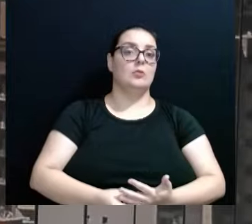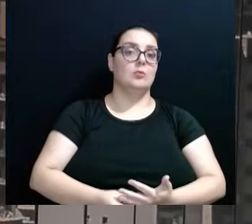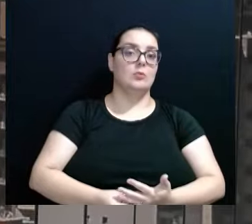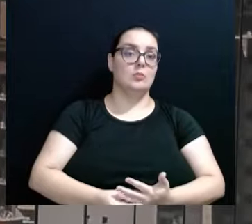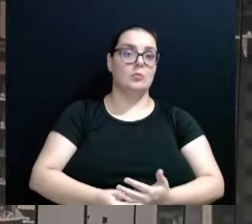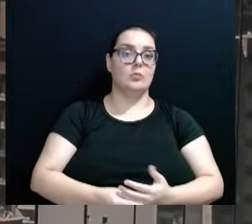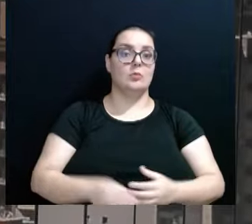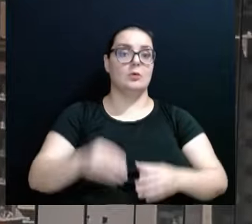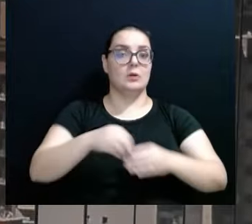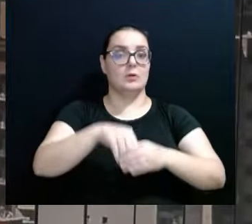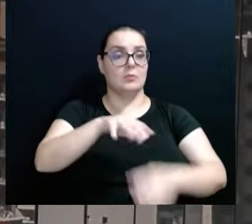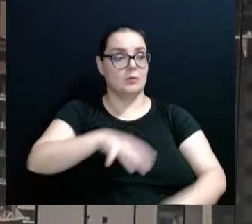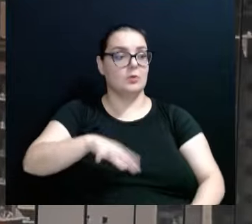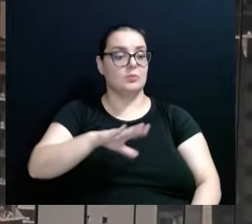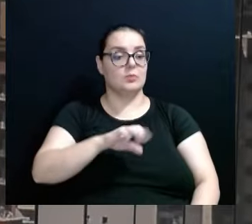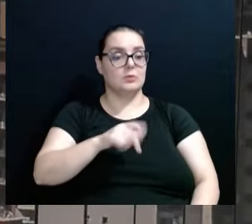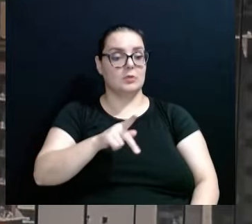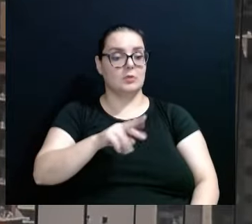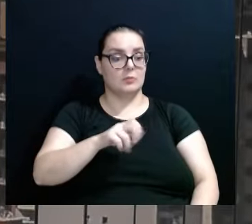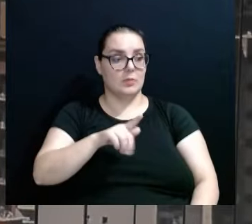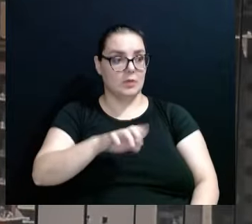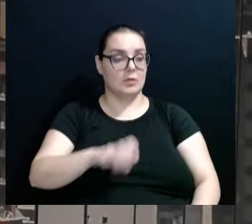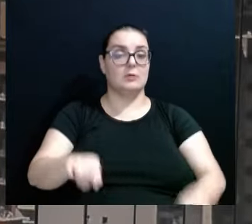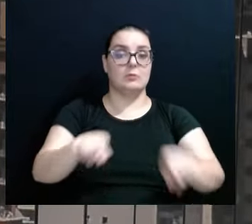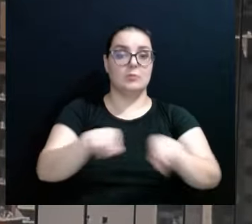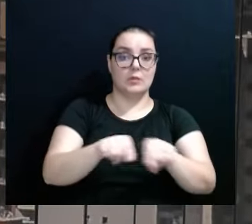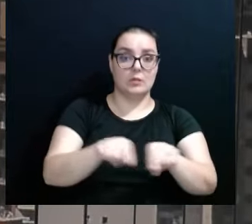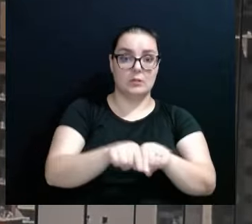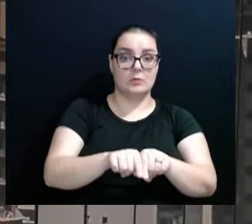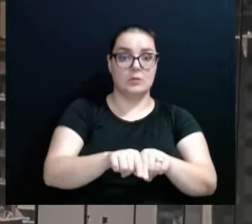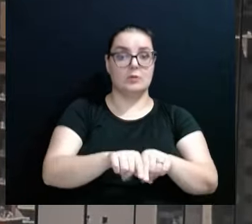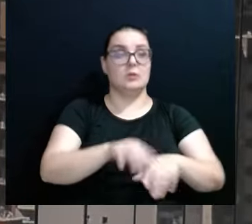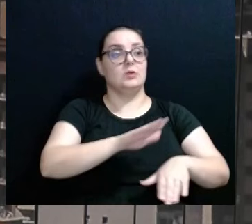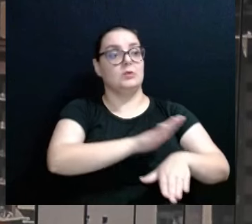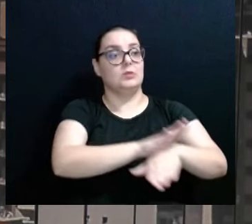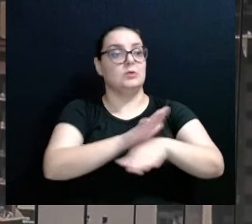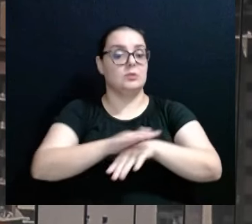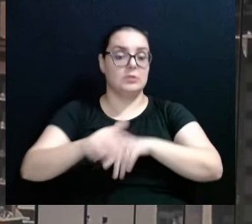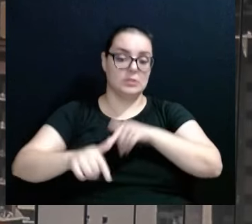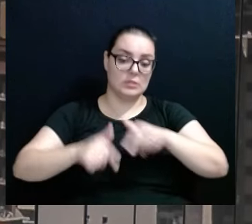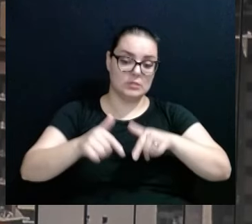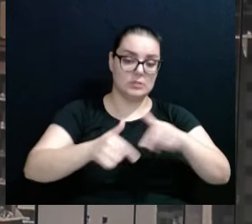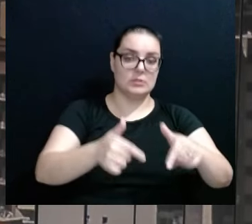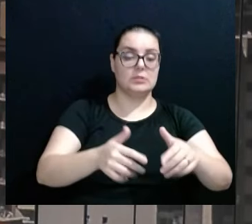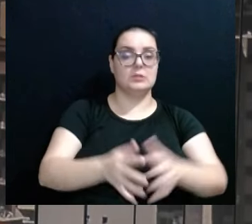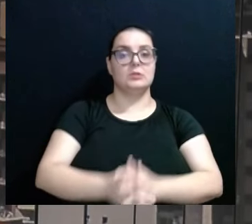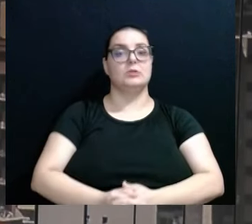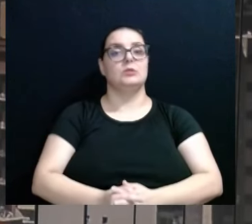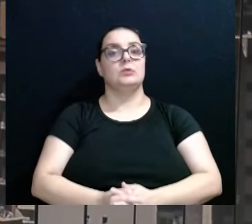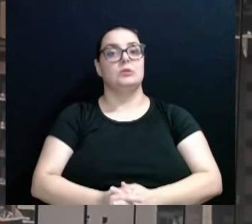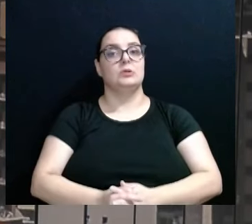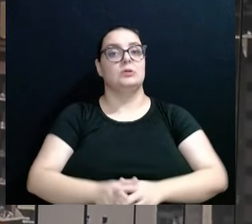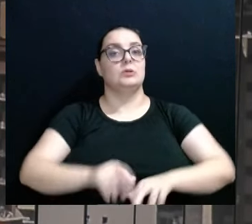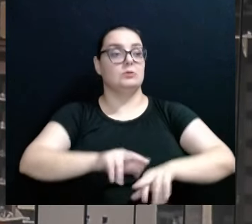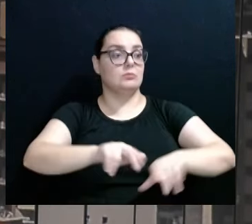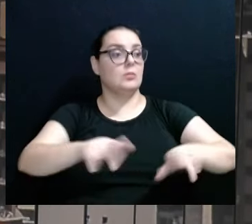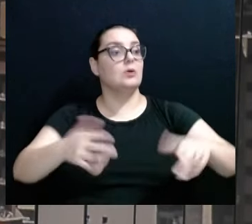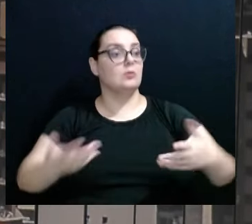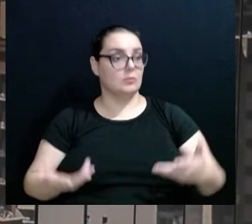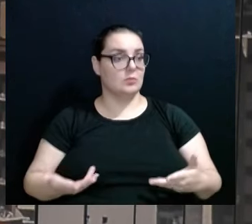papel dentro, né, do escopo do CEPAGRE para também dessa contribuição nesse trabalho aí